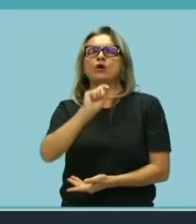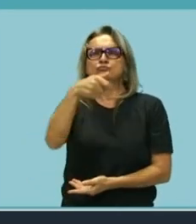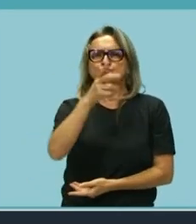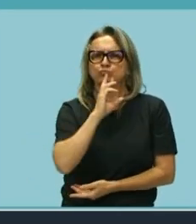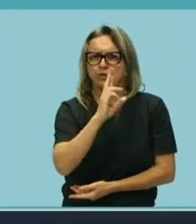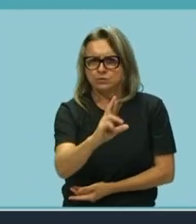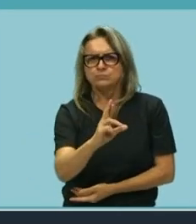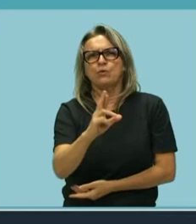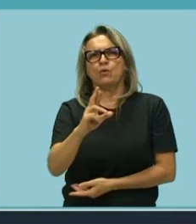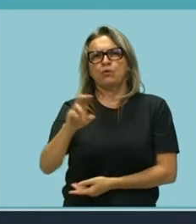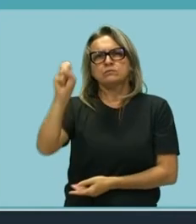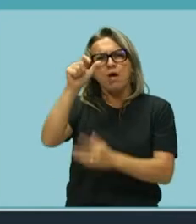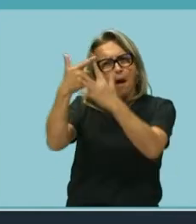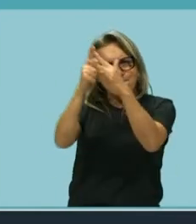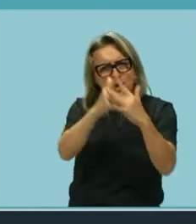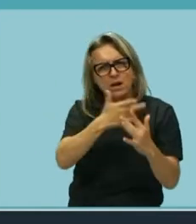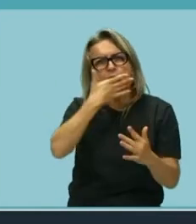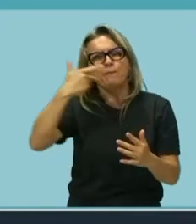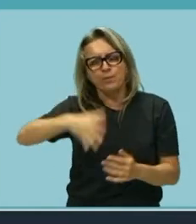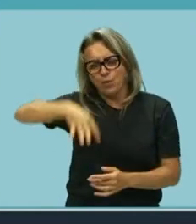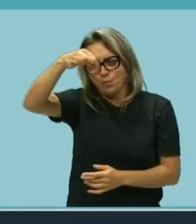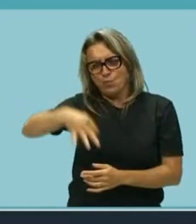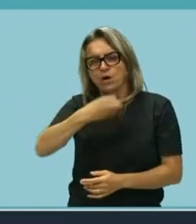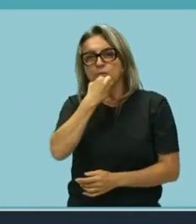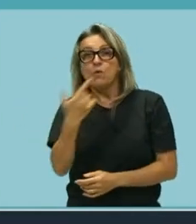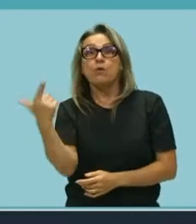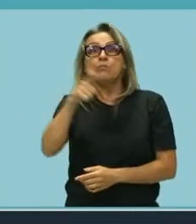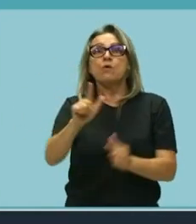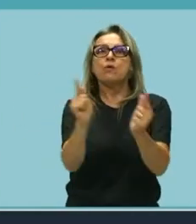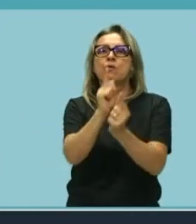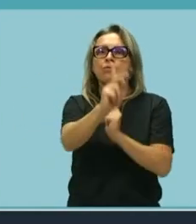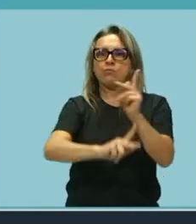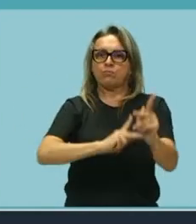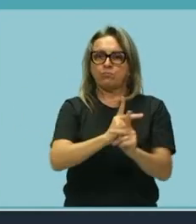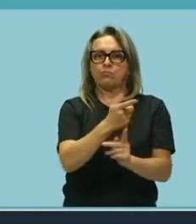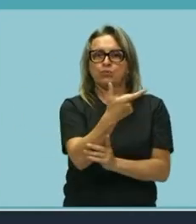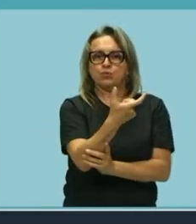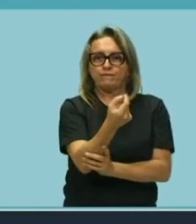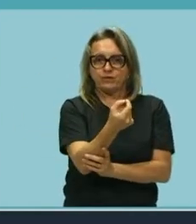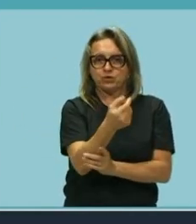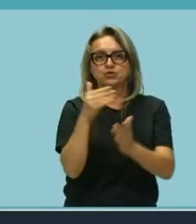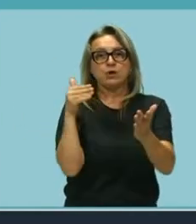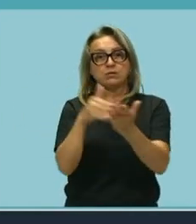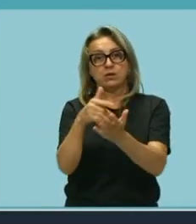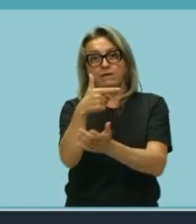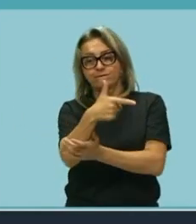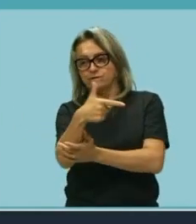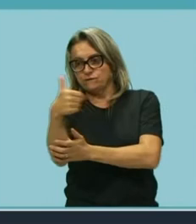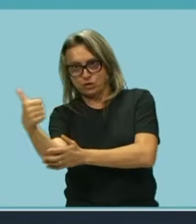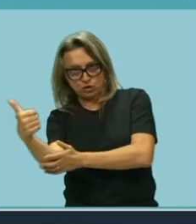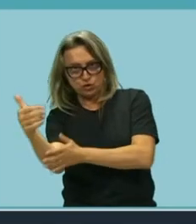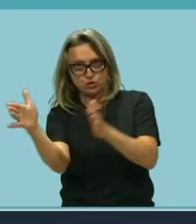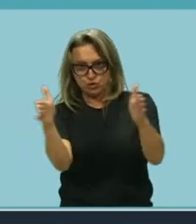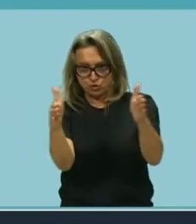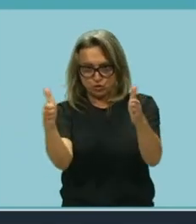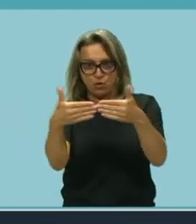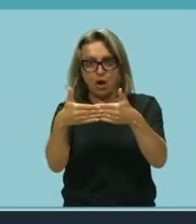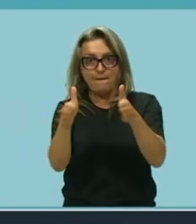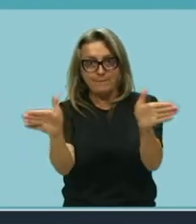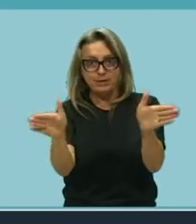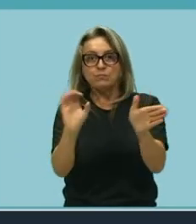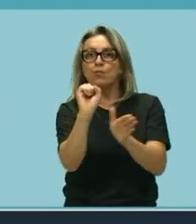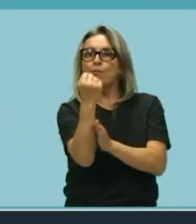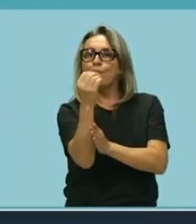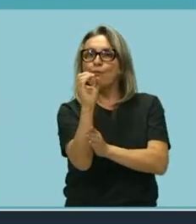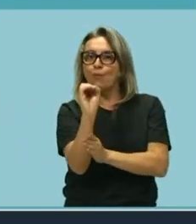melhor atender a população. De 2020 a 2021, nós abrimos 80 leitos